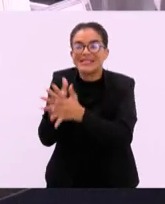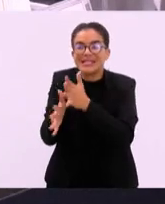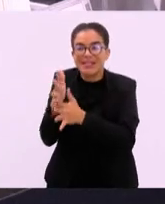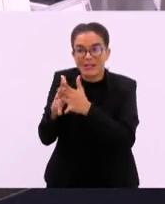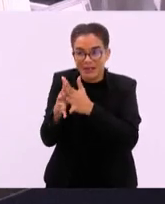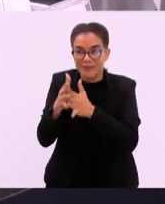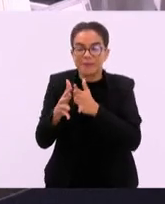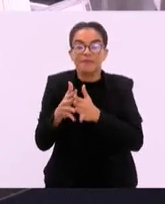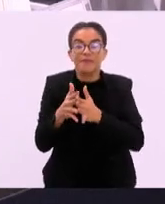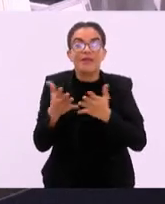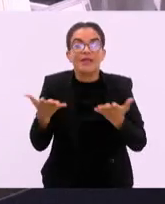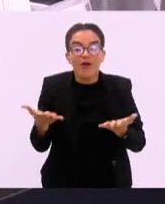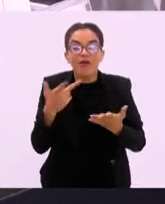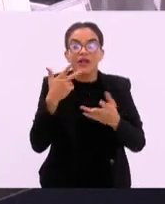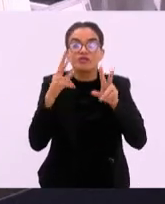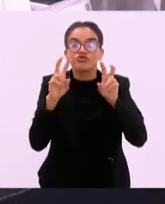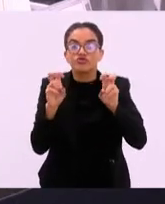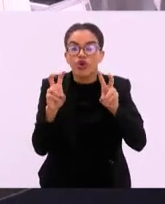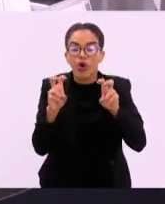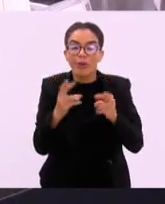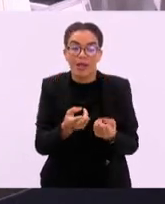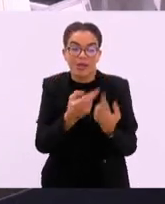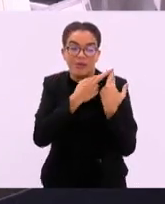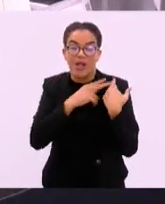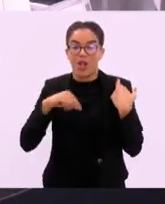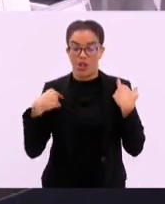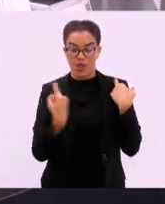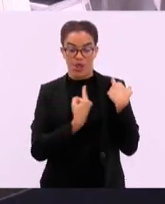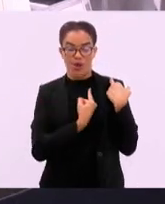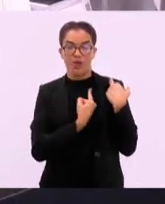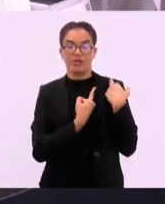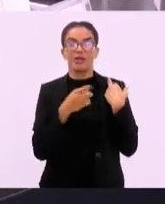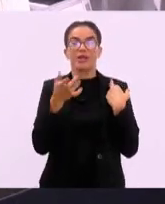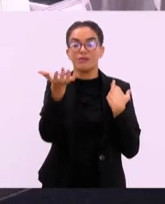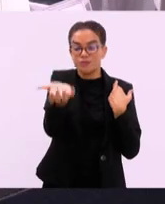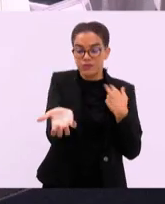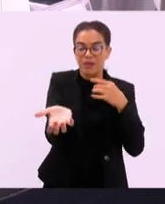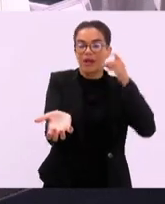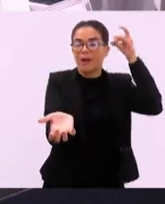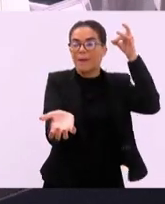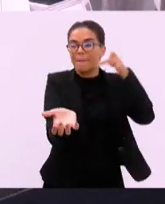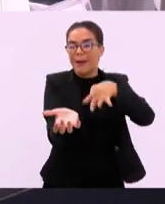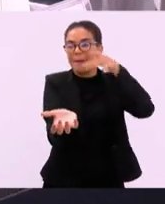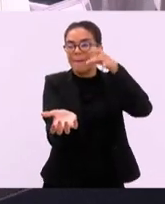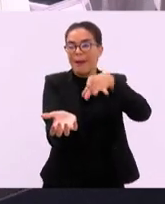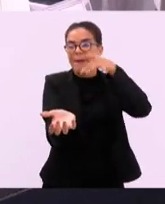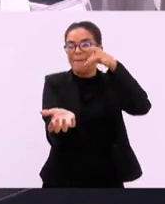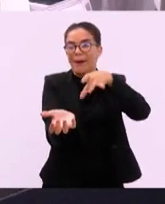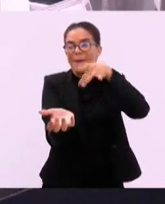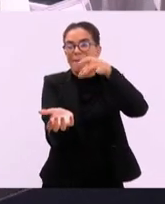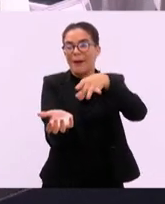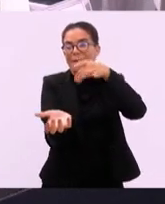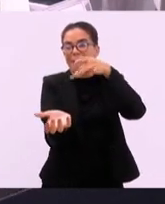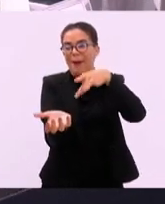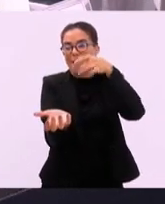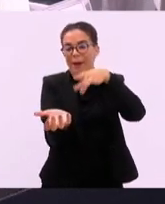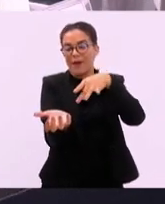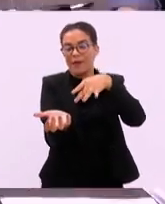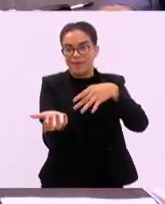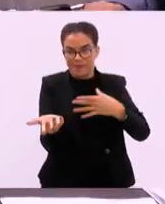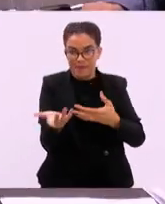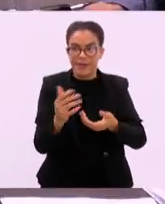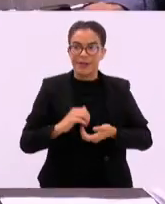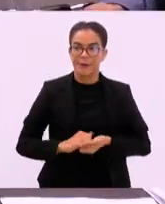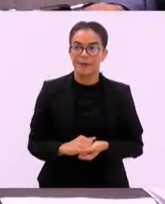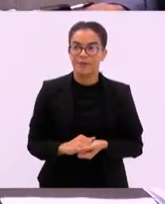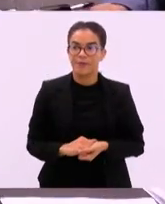lei, ele faz menção a algo que é de competência nossa, que é a questão do resíduo sólido. Senhor presidente... Então, a competência estadual está